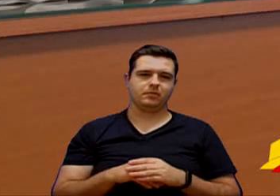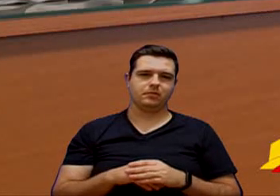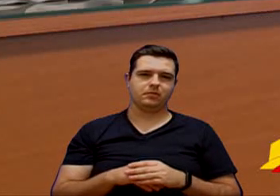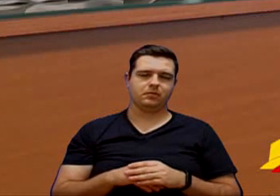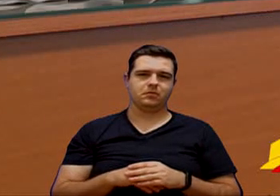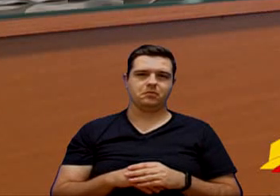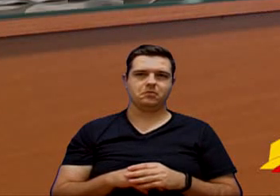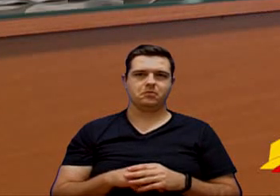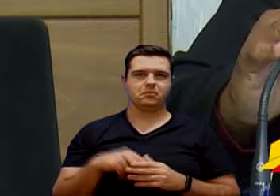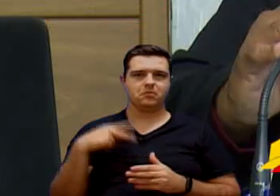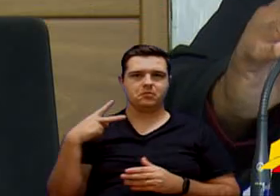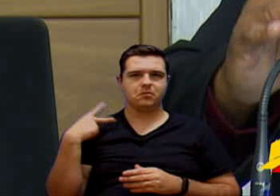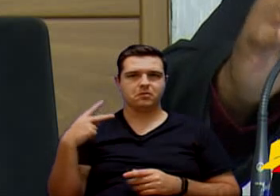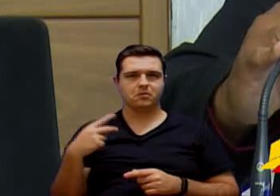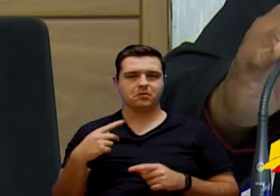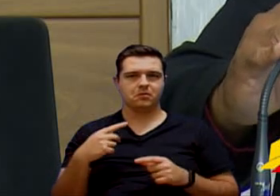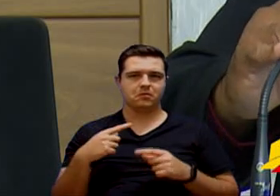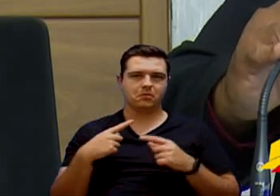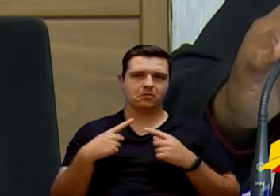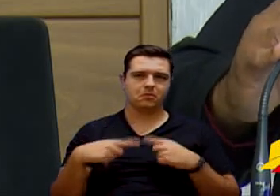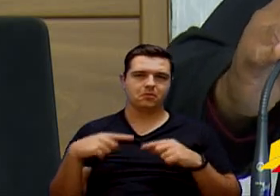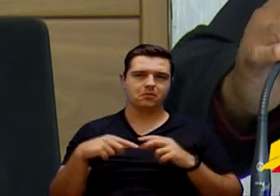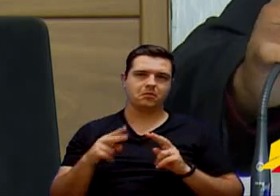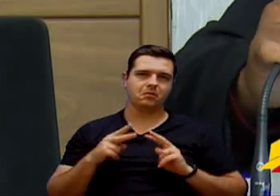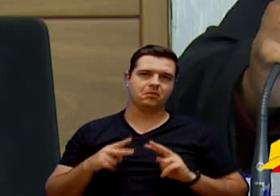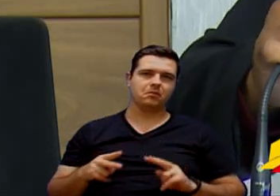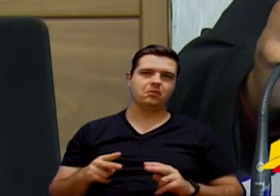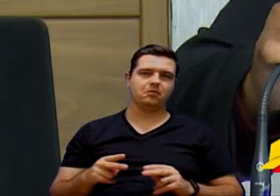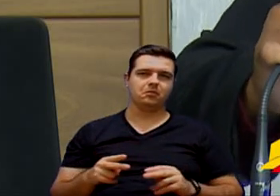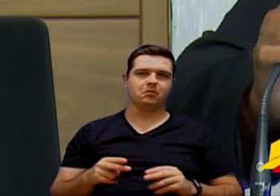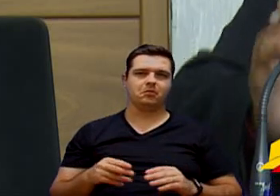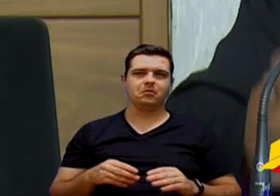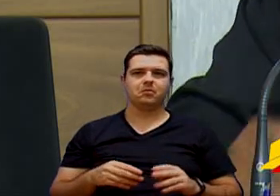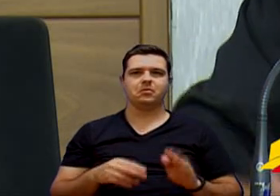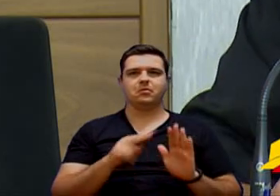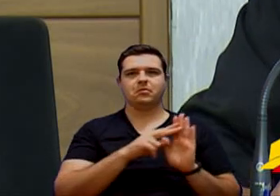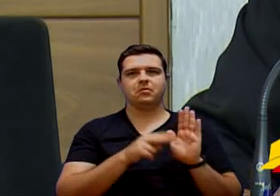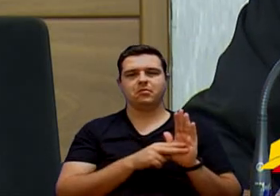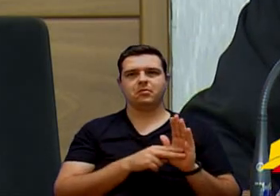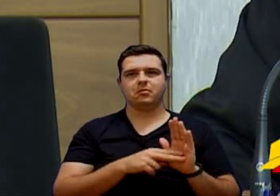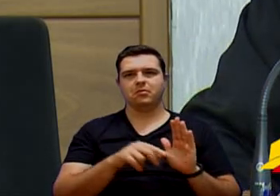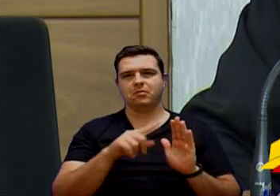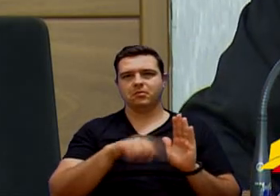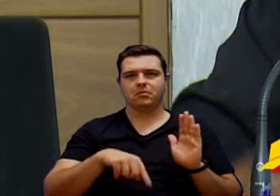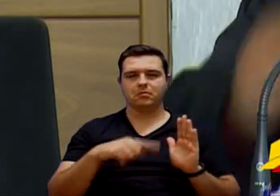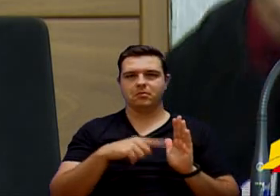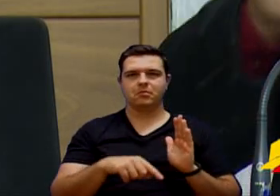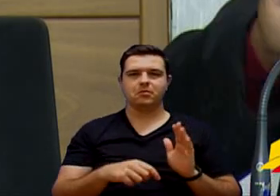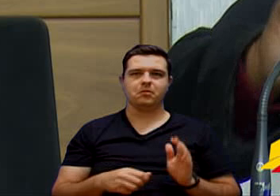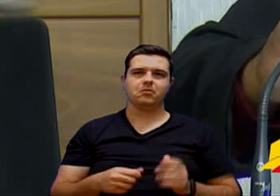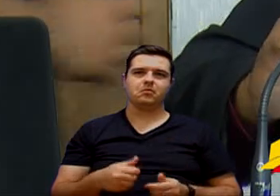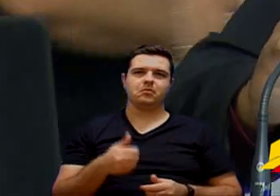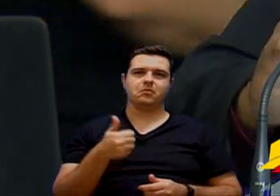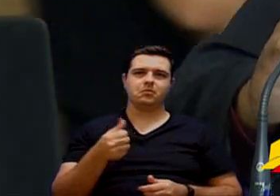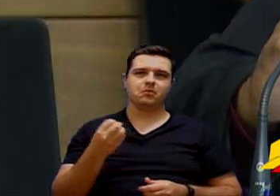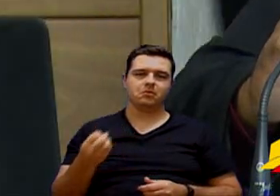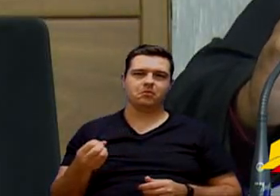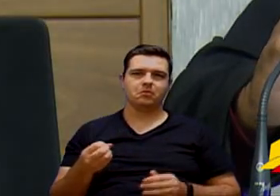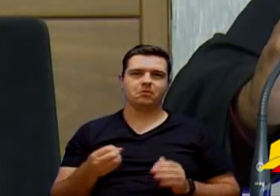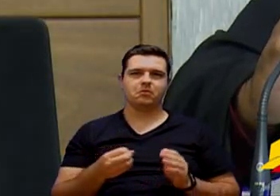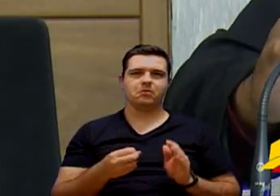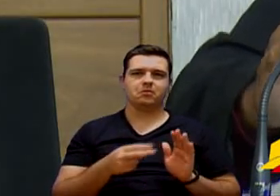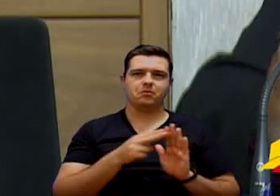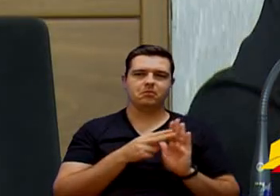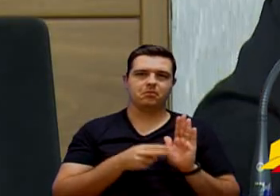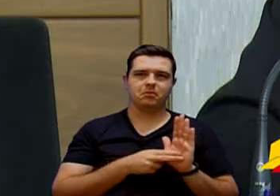Os vereadores que são contrários, permaneçam como estão. Rejeitada a emenda. Eu coloco em votação a emenda número 10. Os vereadores que